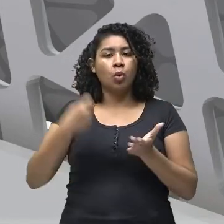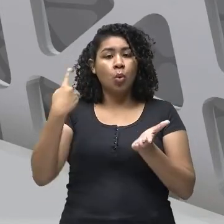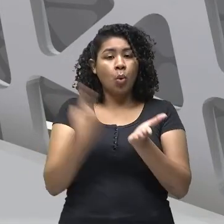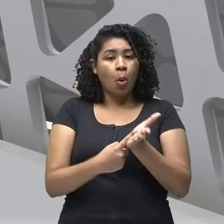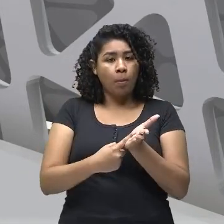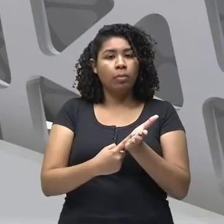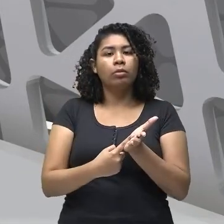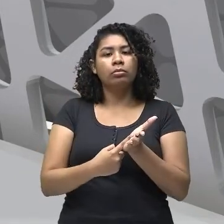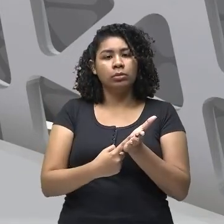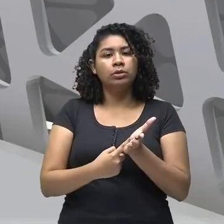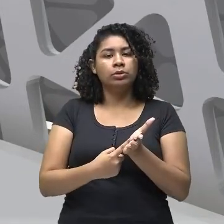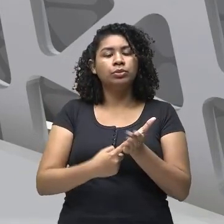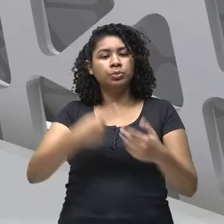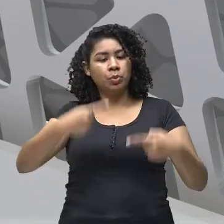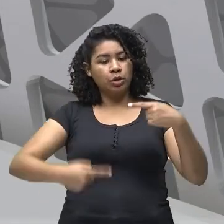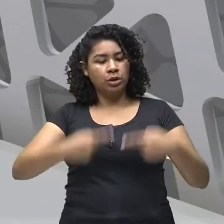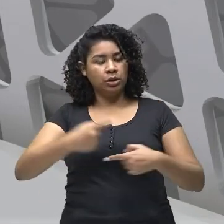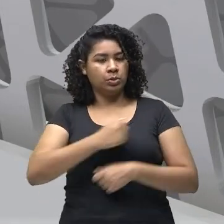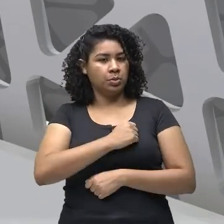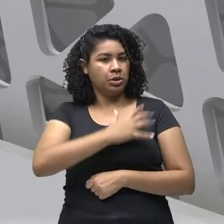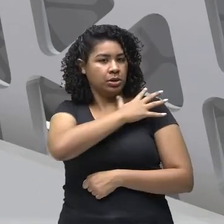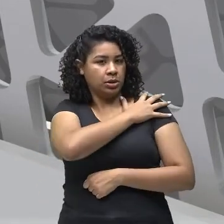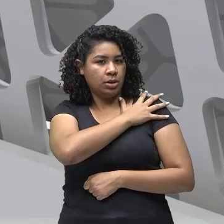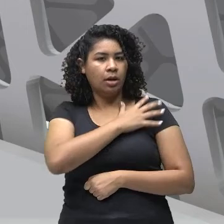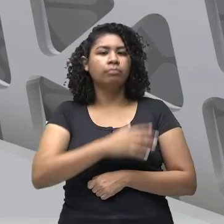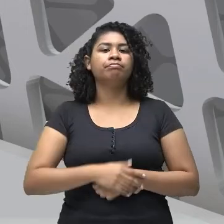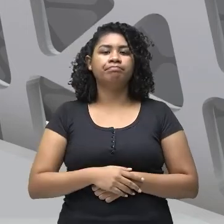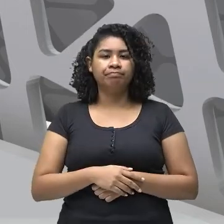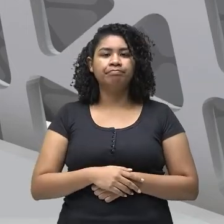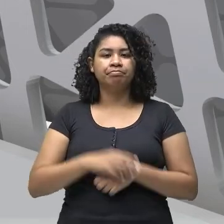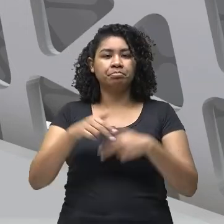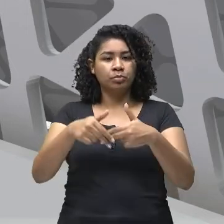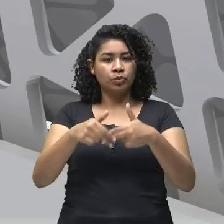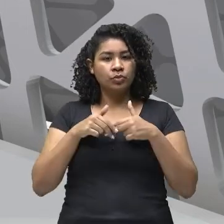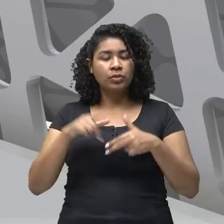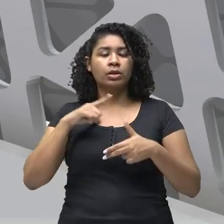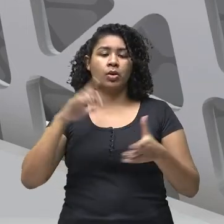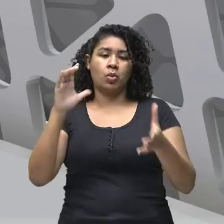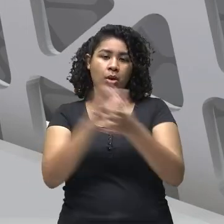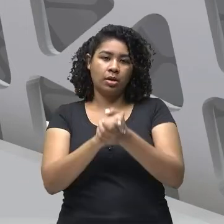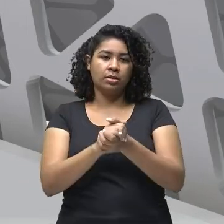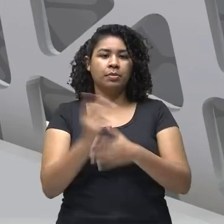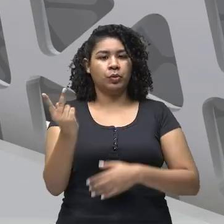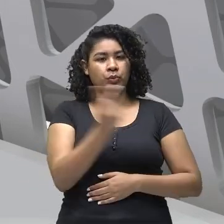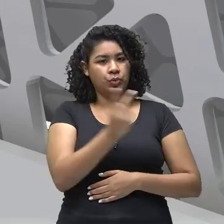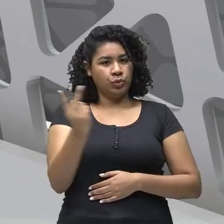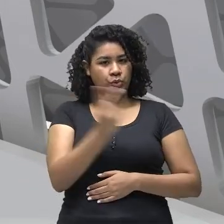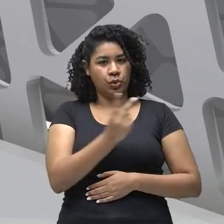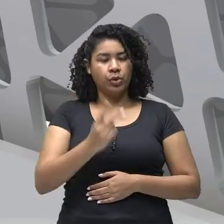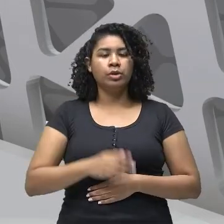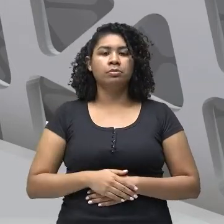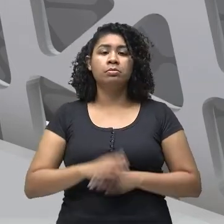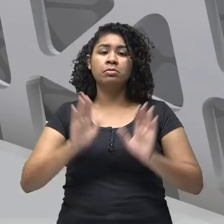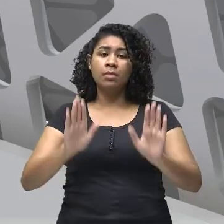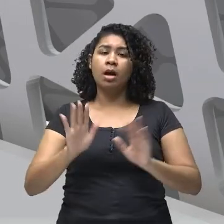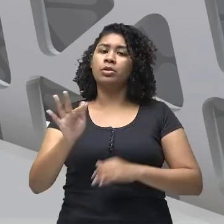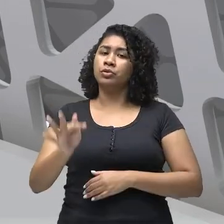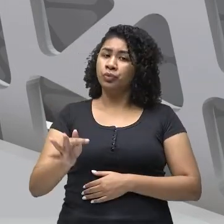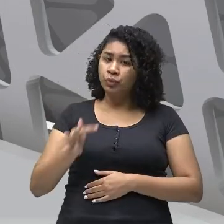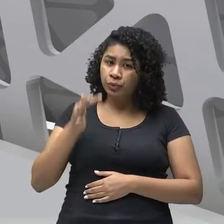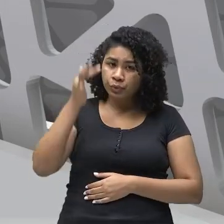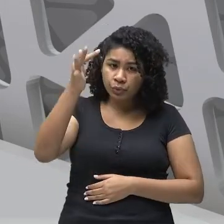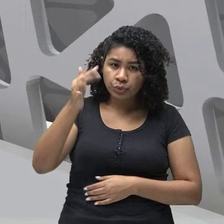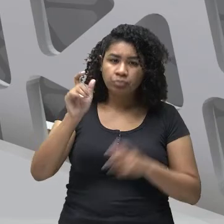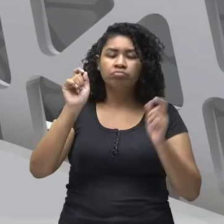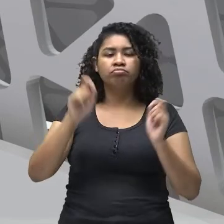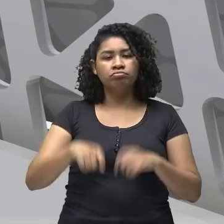militar, mas também esse laço de sangue que se forma a partir do casamento pode futuramente gerar